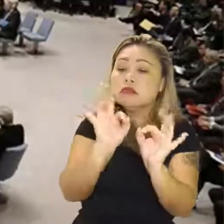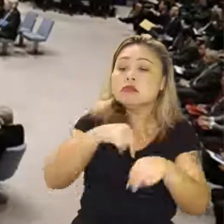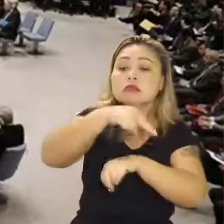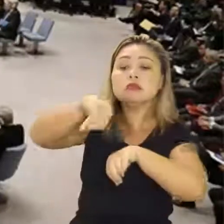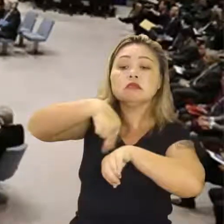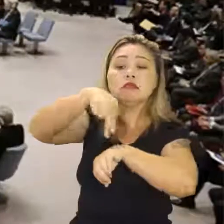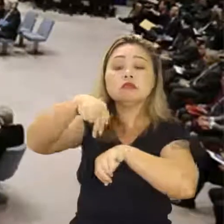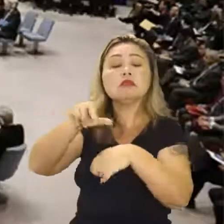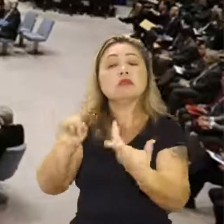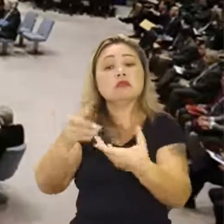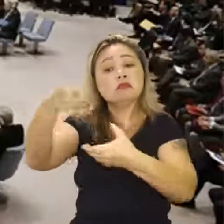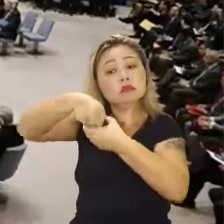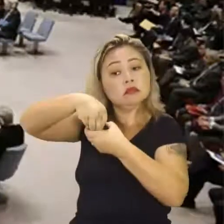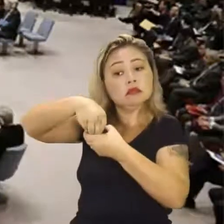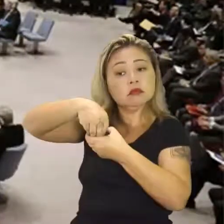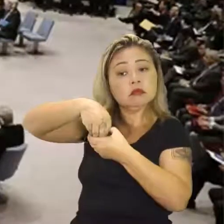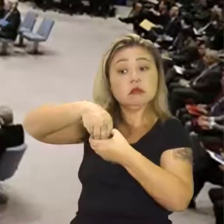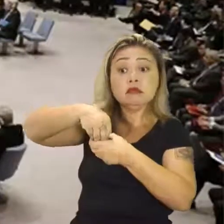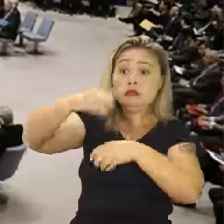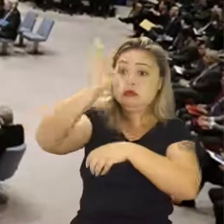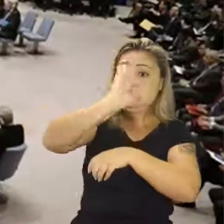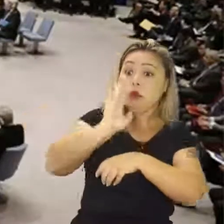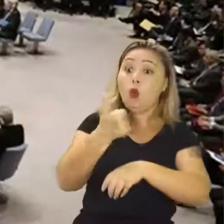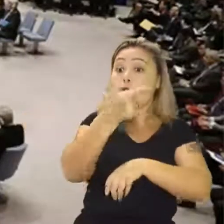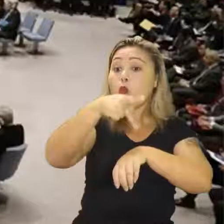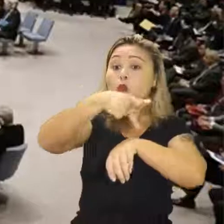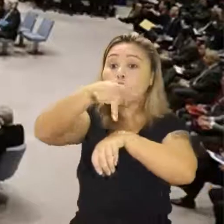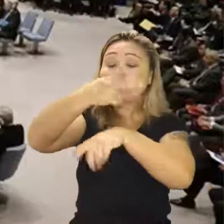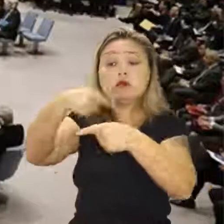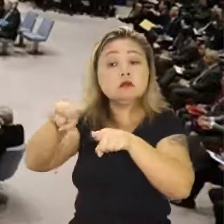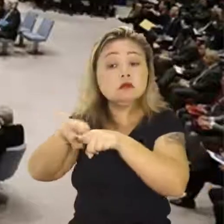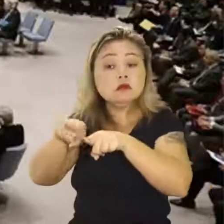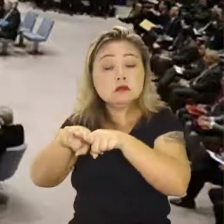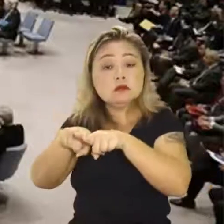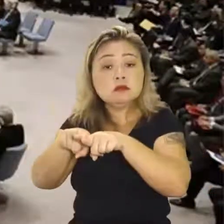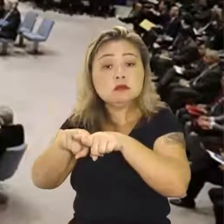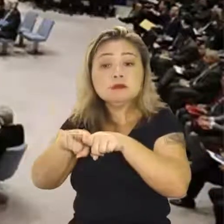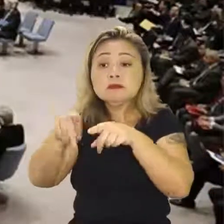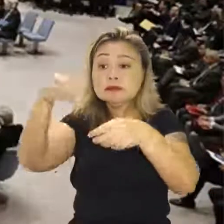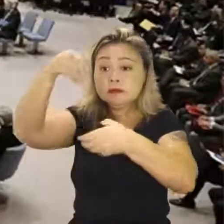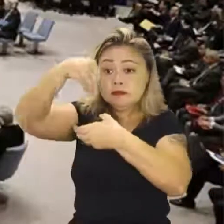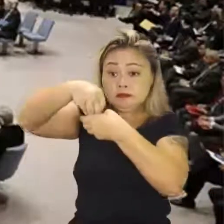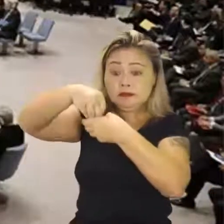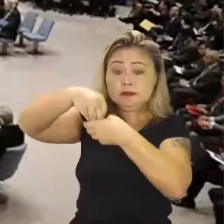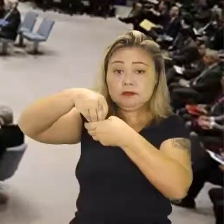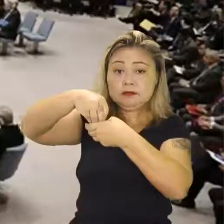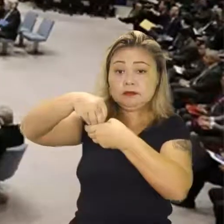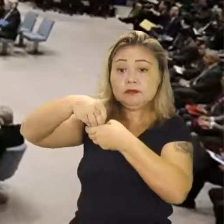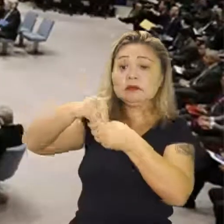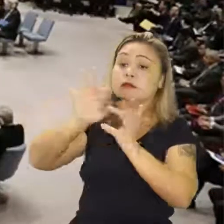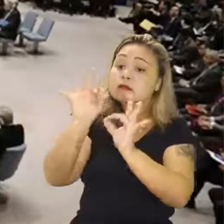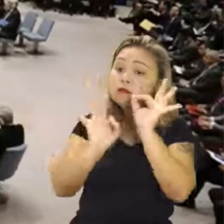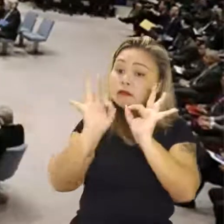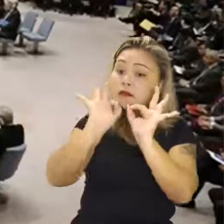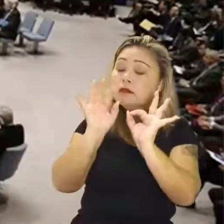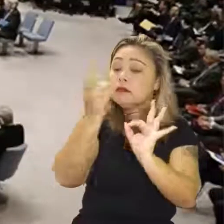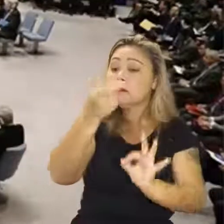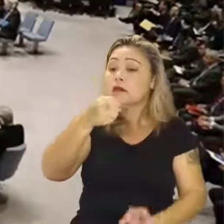Unidas. O Brasil e outros países fazem parte dessa